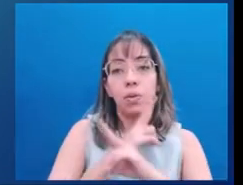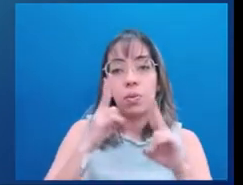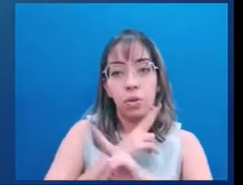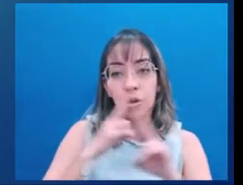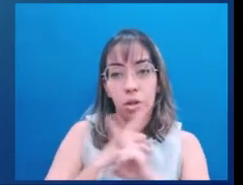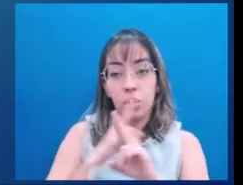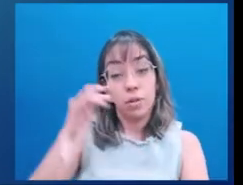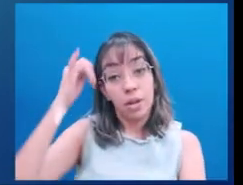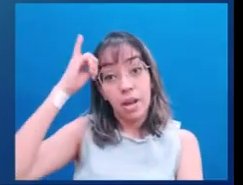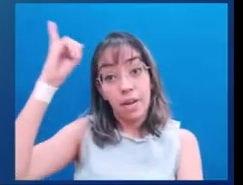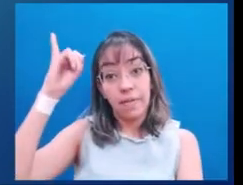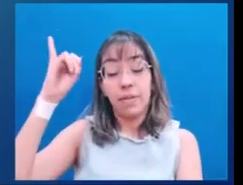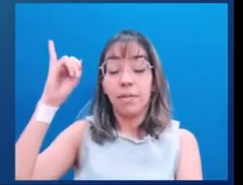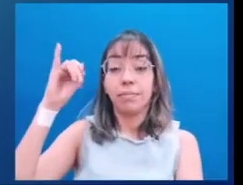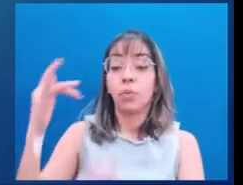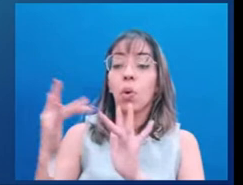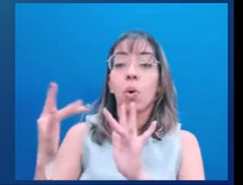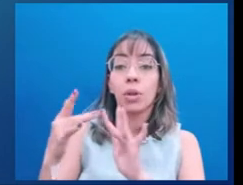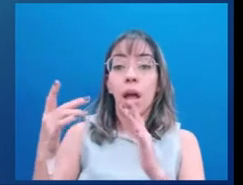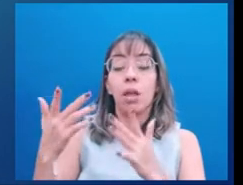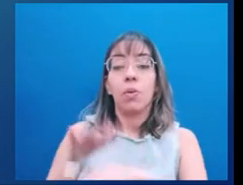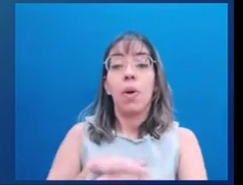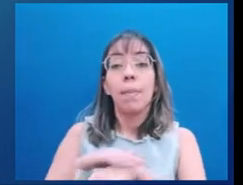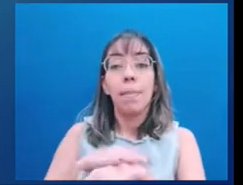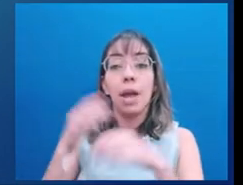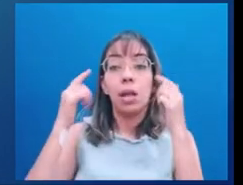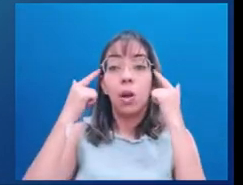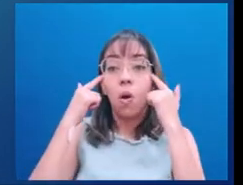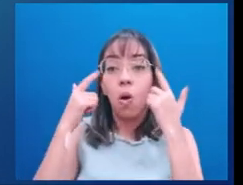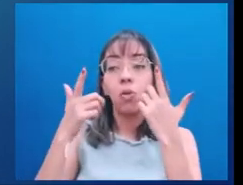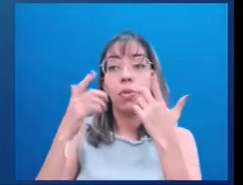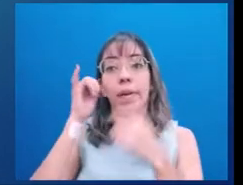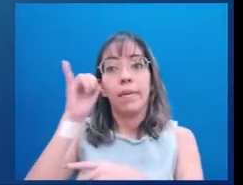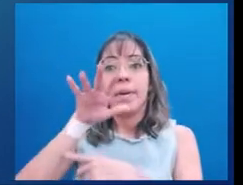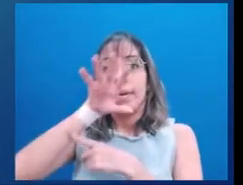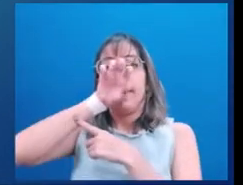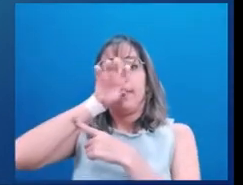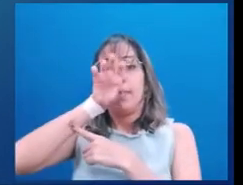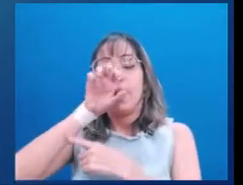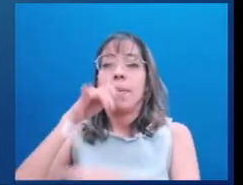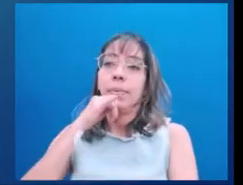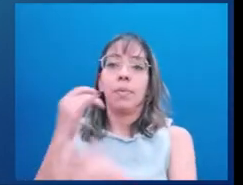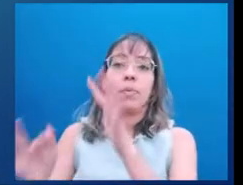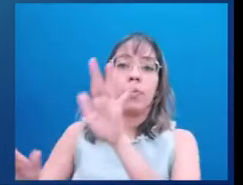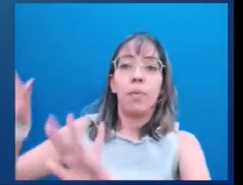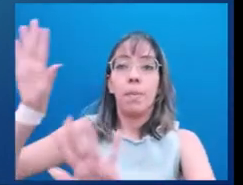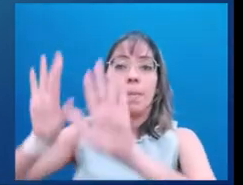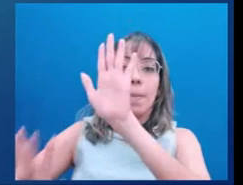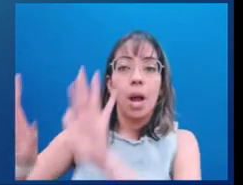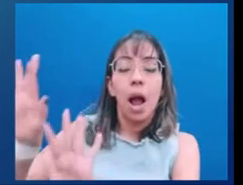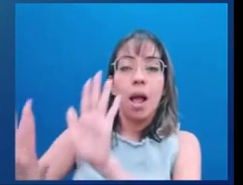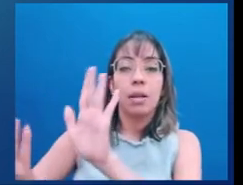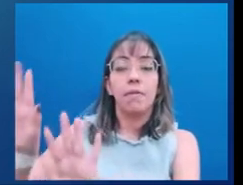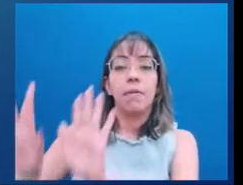rápido possível e evitar completamente contato com a pele e os olhos e nunca respirar os vapores. Então,